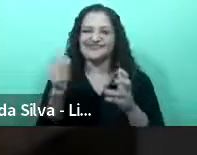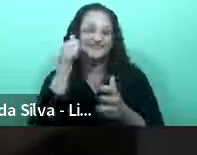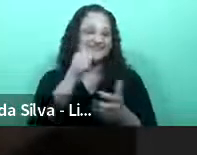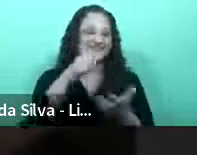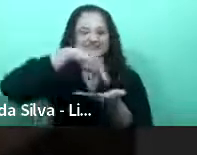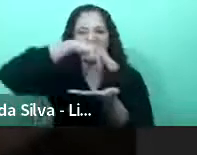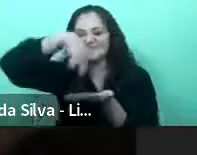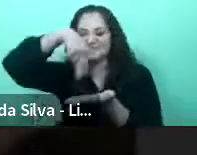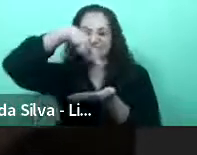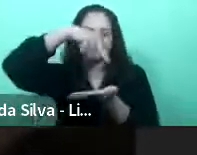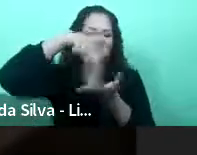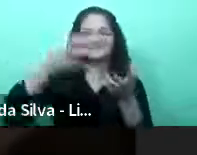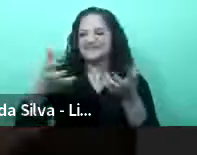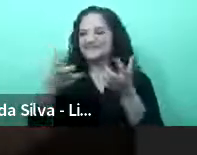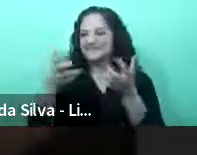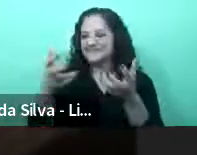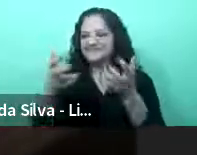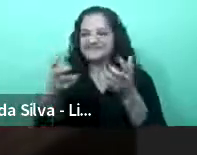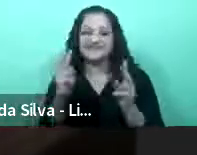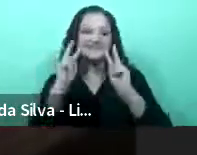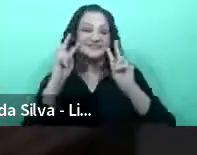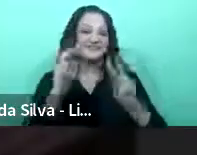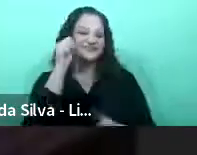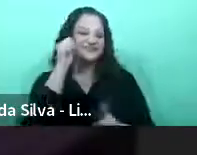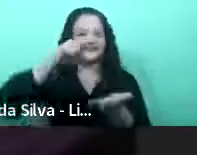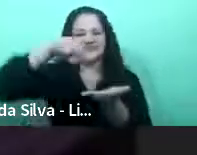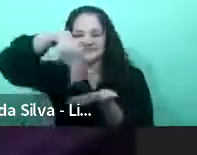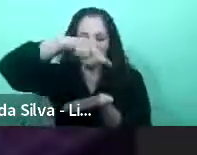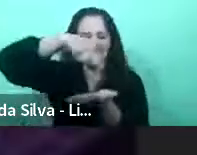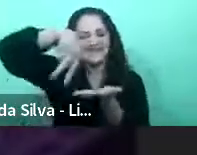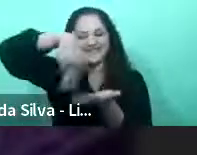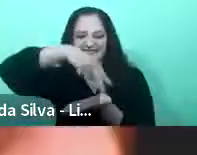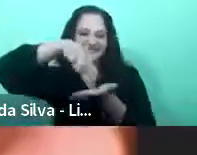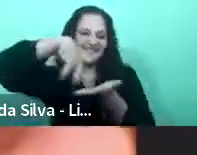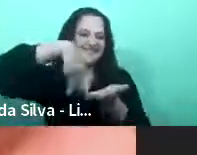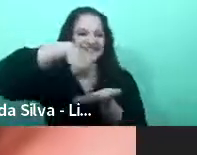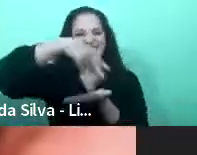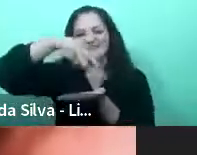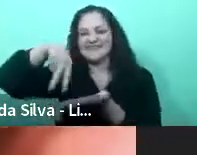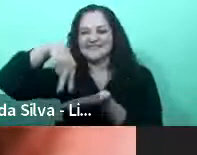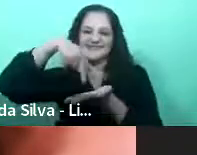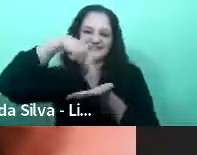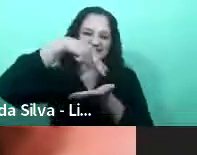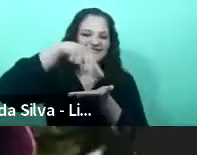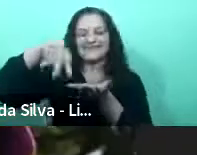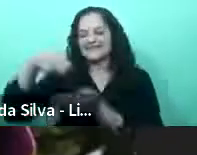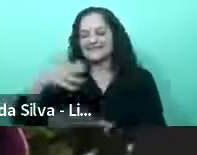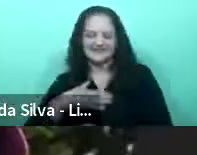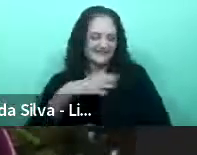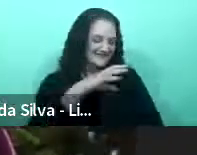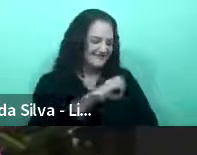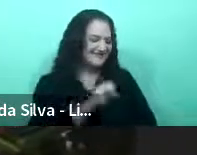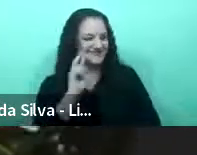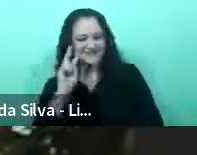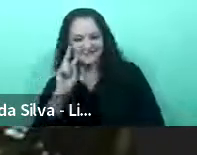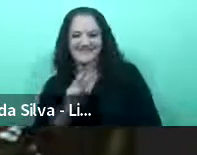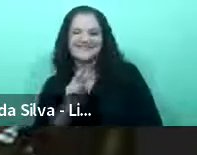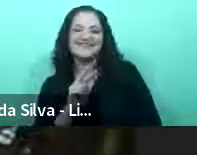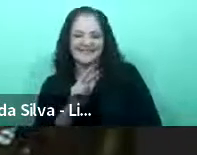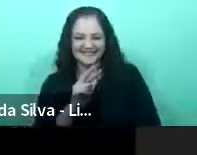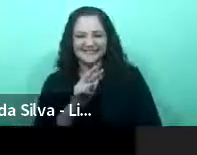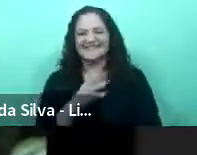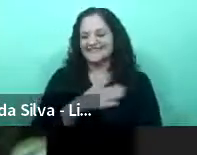rodar. Quero ver, quero ver, quero ver moça rodar. Titiriri, meu bem te vi, taparará,